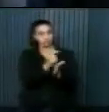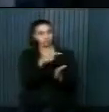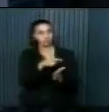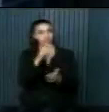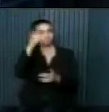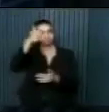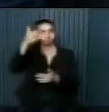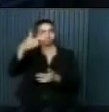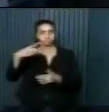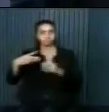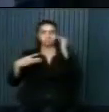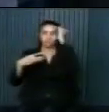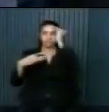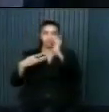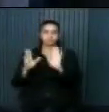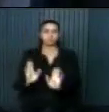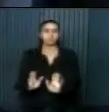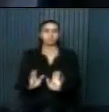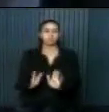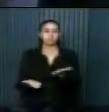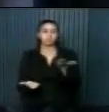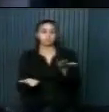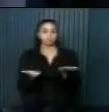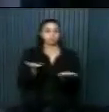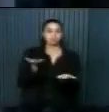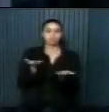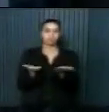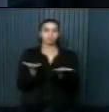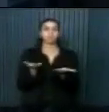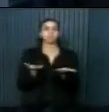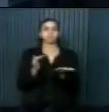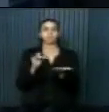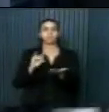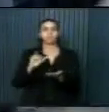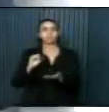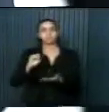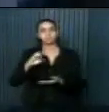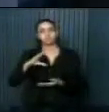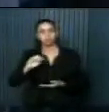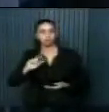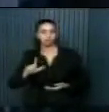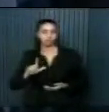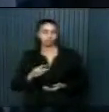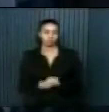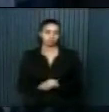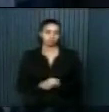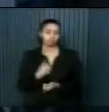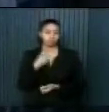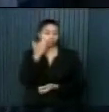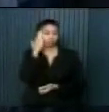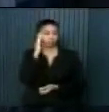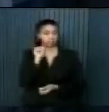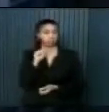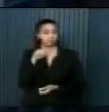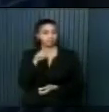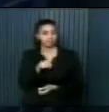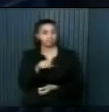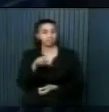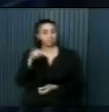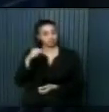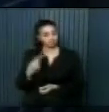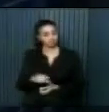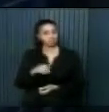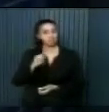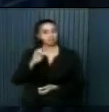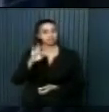prioridade, obviamente manter o equilíbrio fiscal. E eu entendo, não é, que essa Suprema Corte,